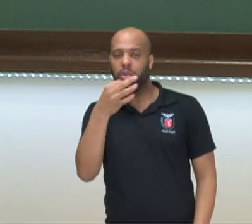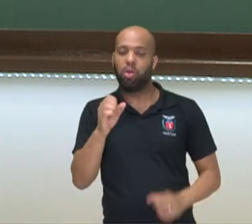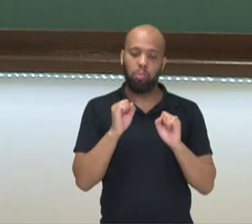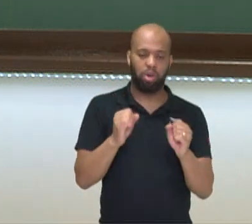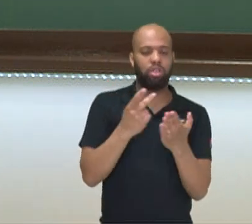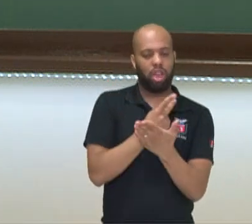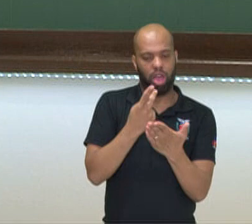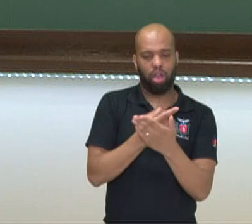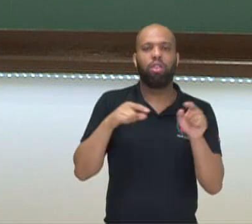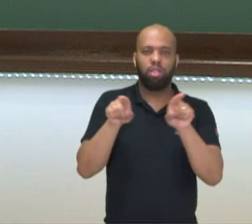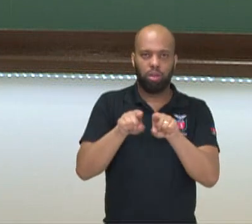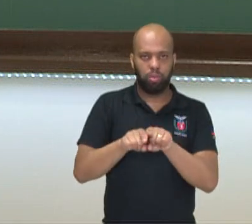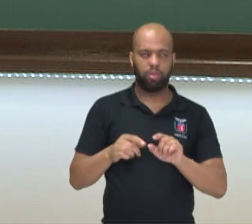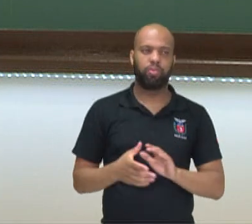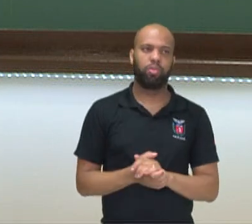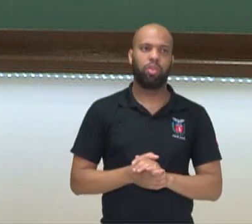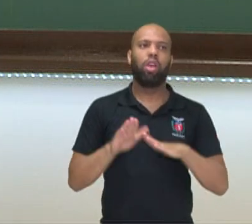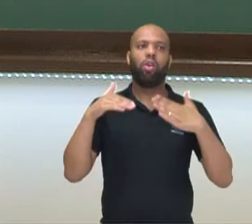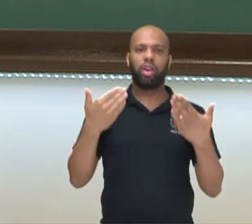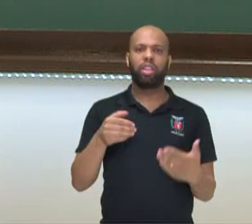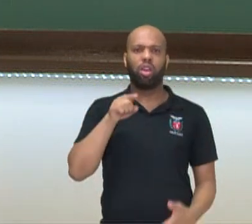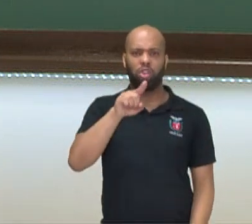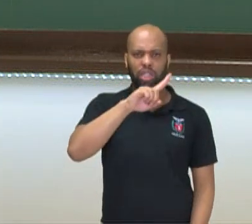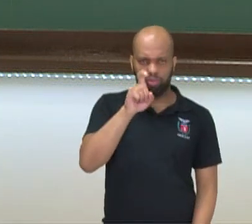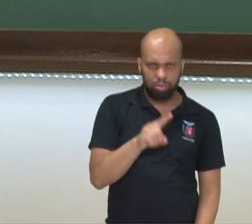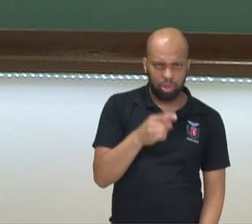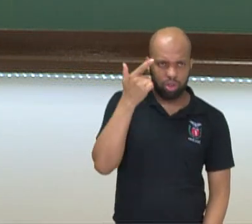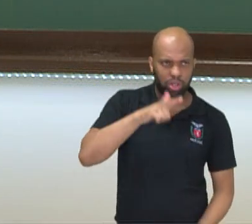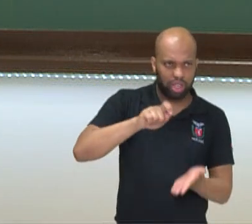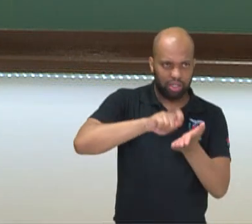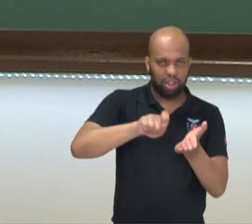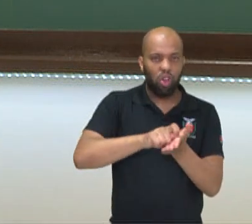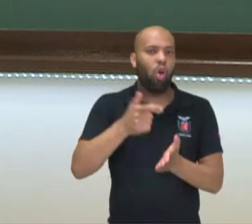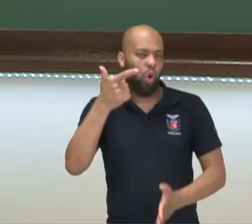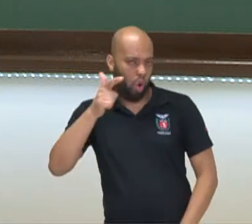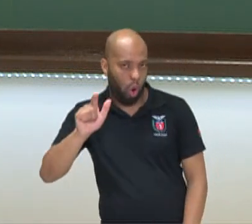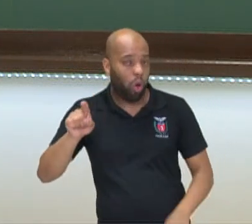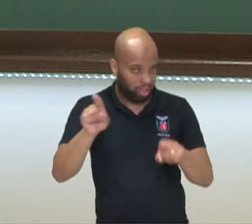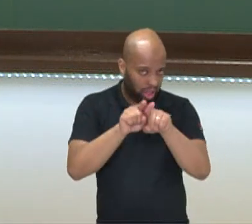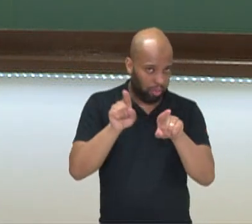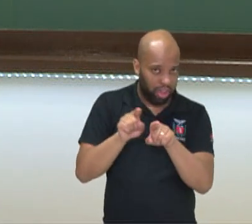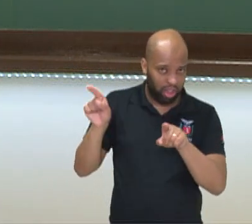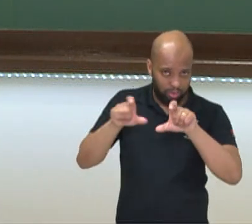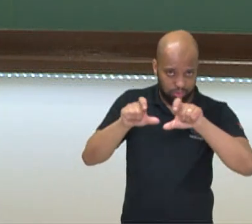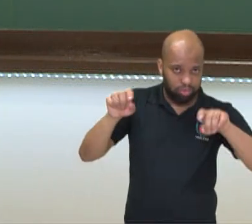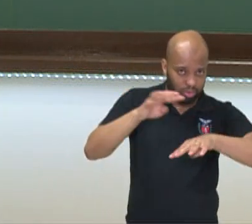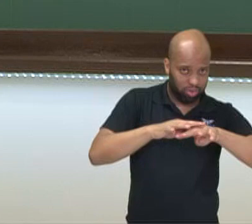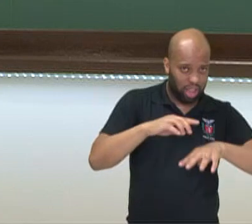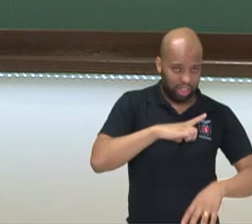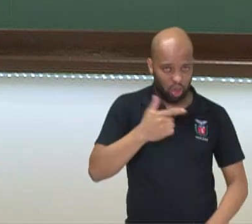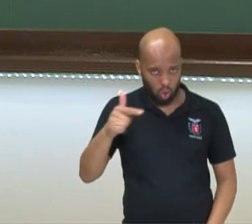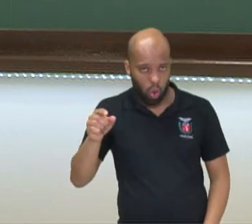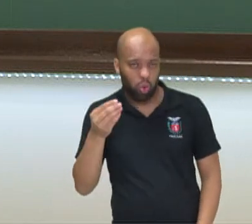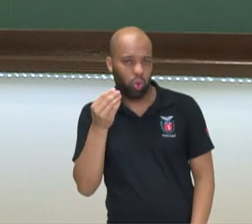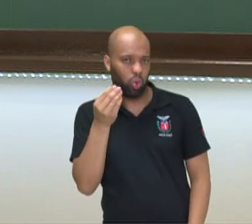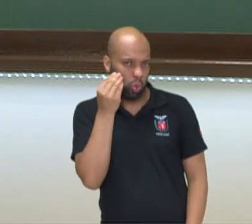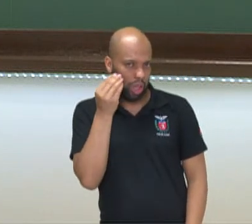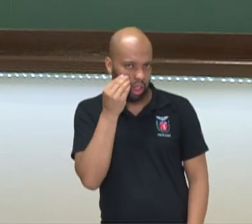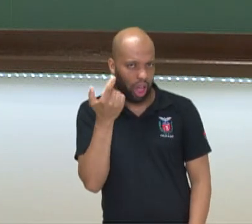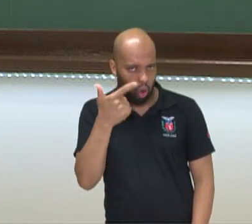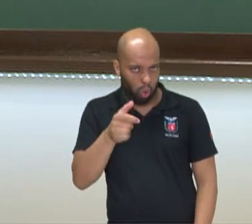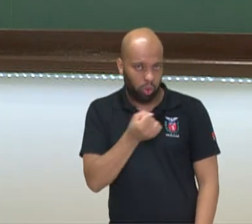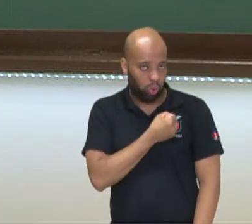pode ser um outro resultado. Será que você saberia escrever um outro resultado para essa expressão? Outros números que desse valor